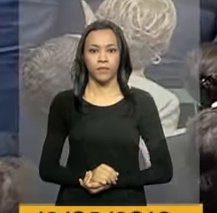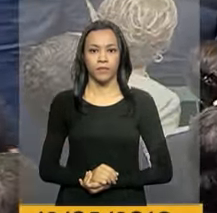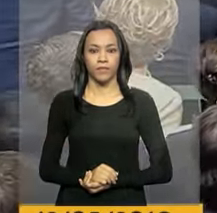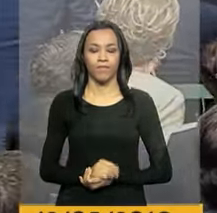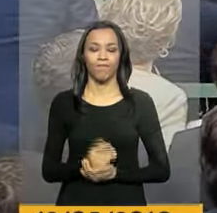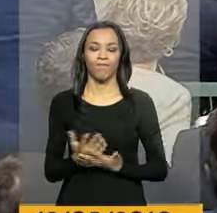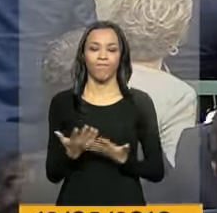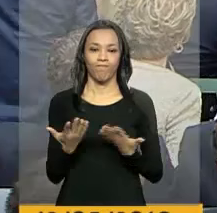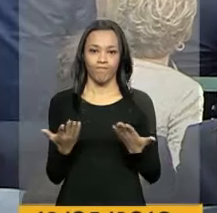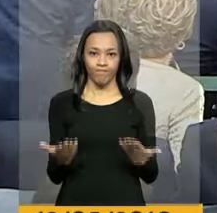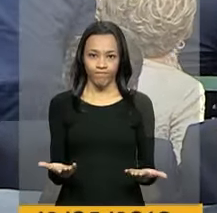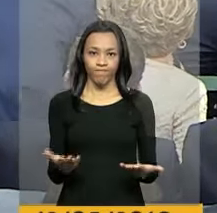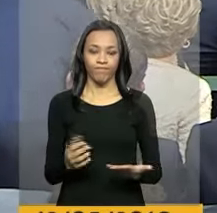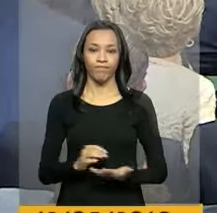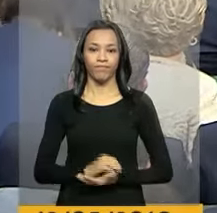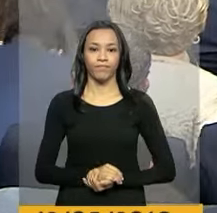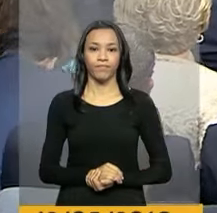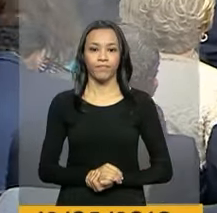Olha!